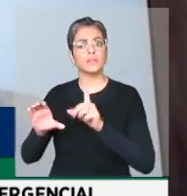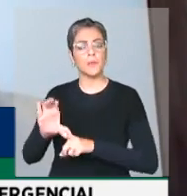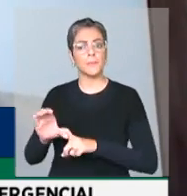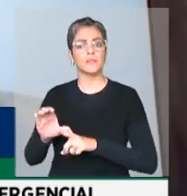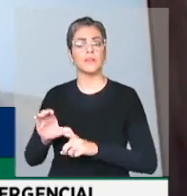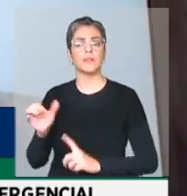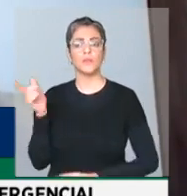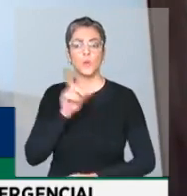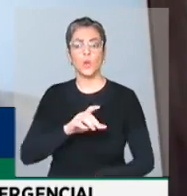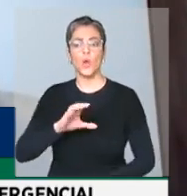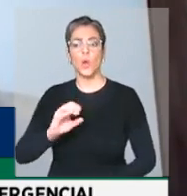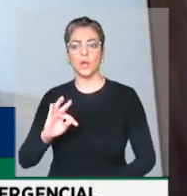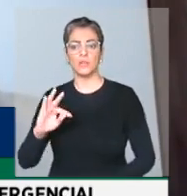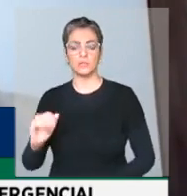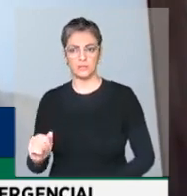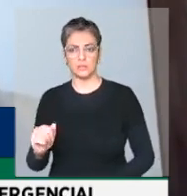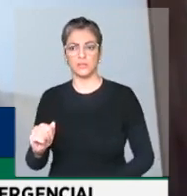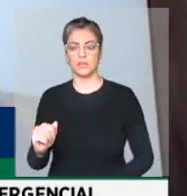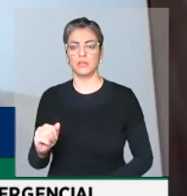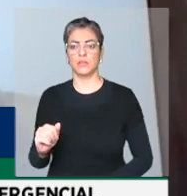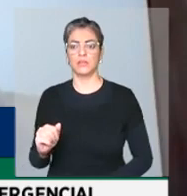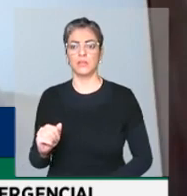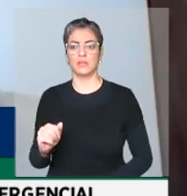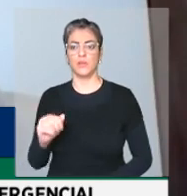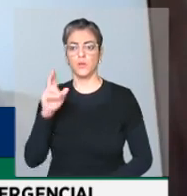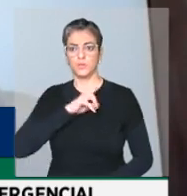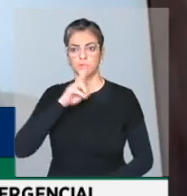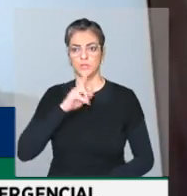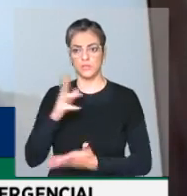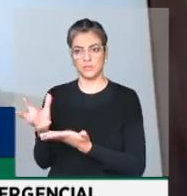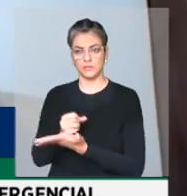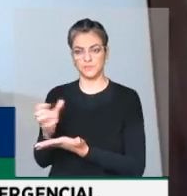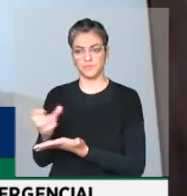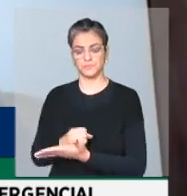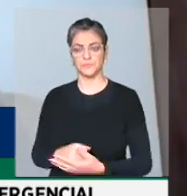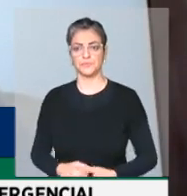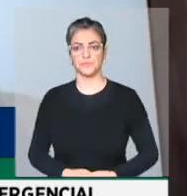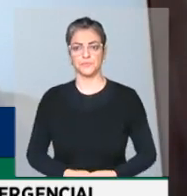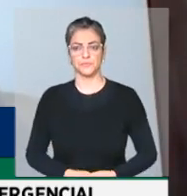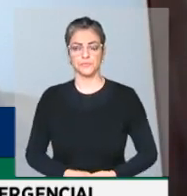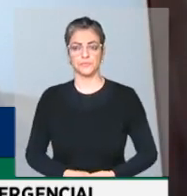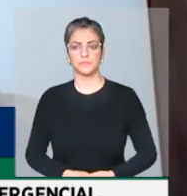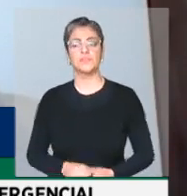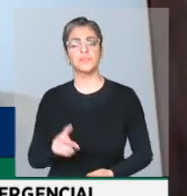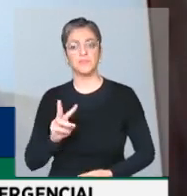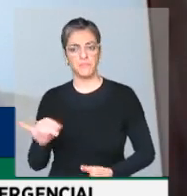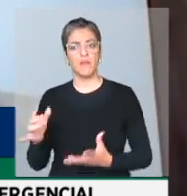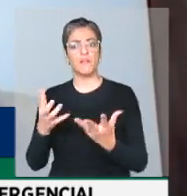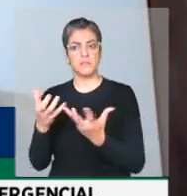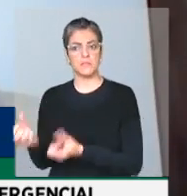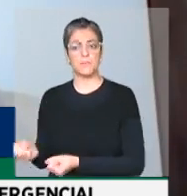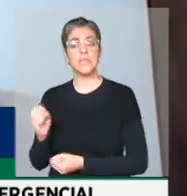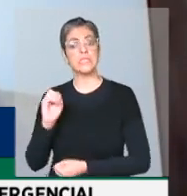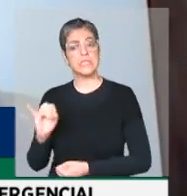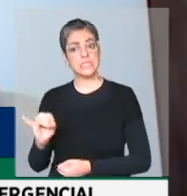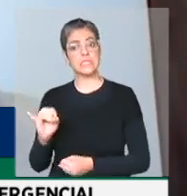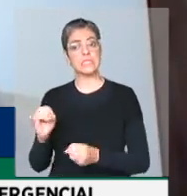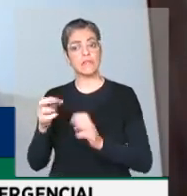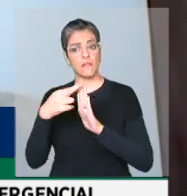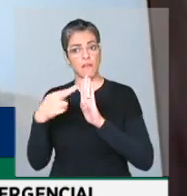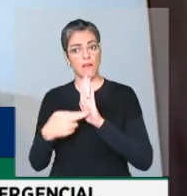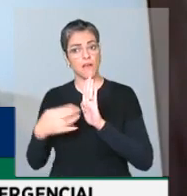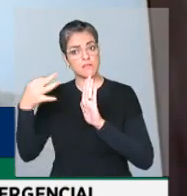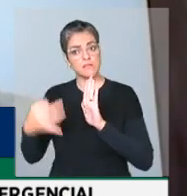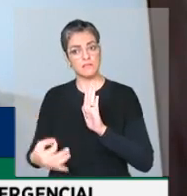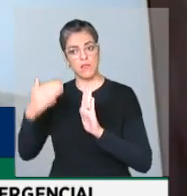cota mensal do auxílio emergencial de que trata o caput, e receberá essa cota mensal desde que cumpridos os demais requisitos